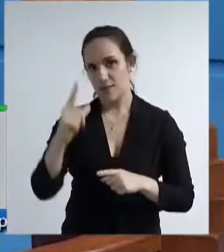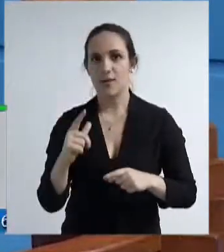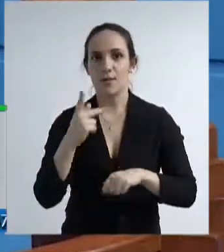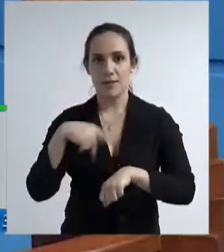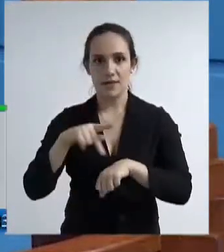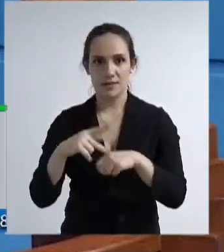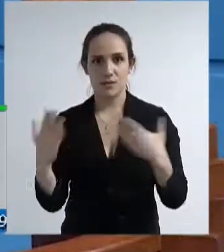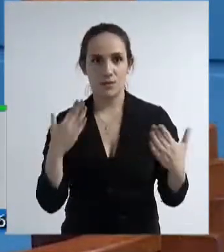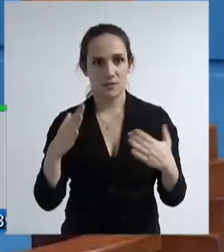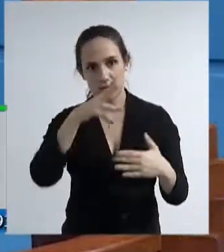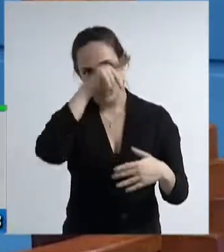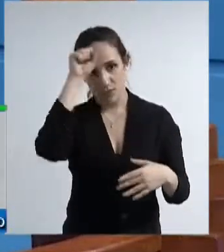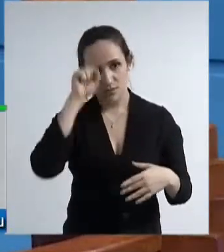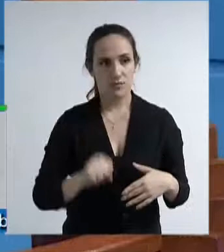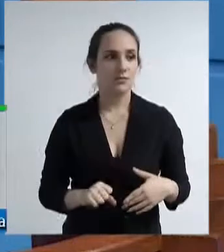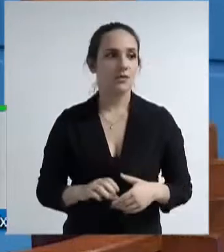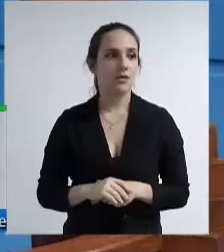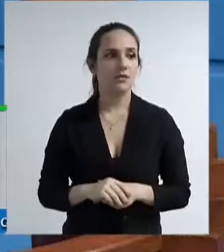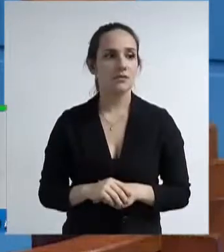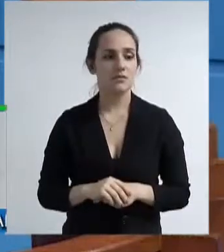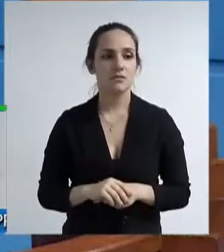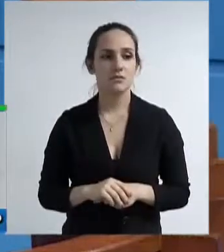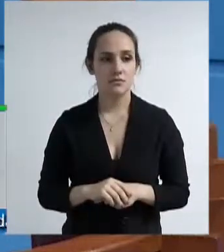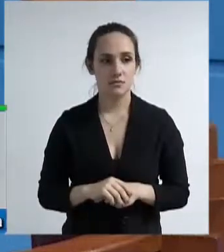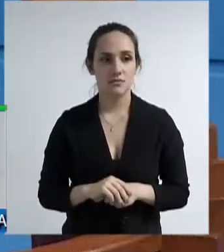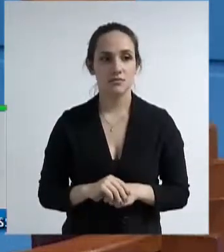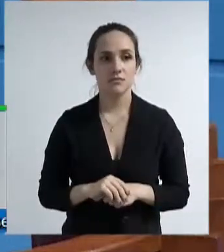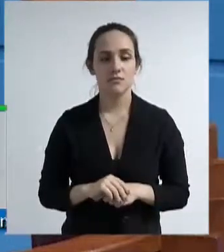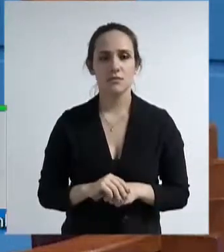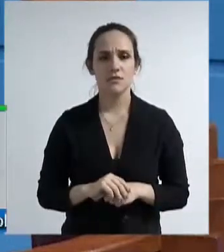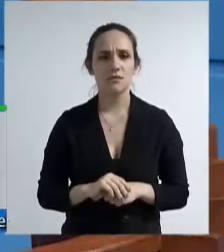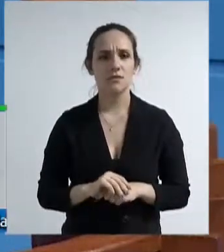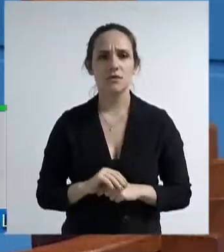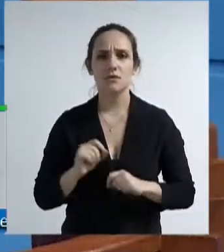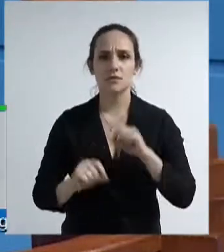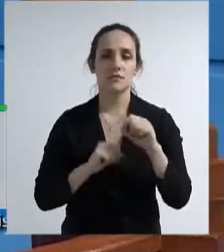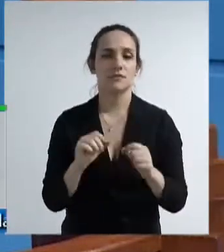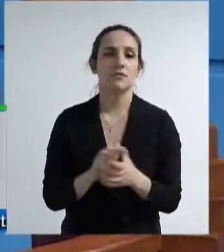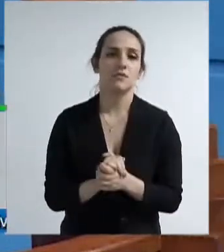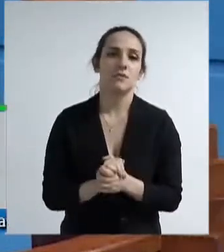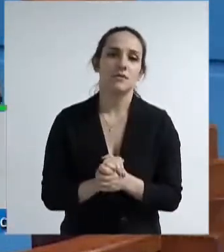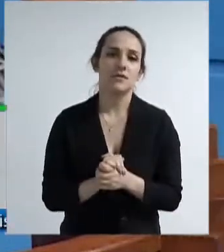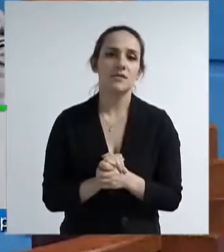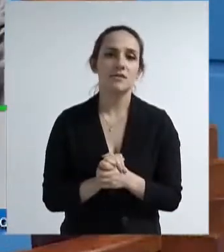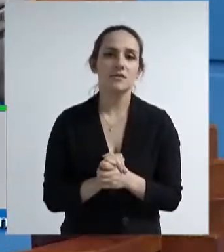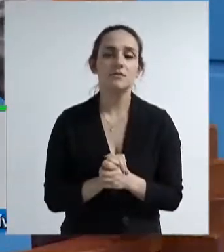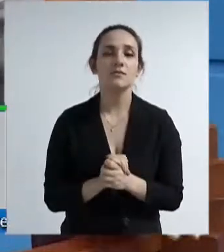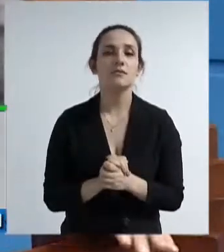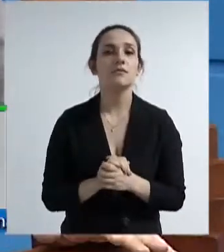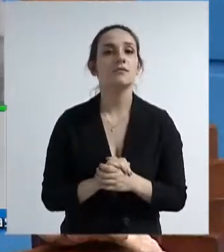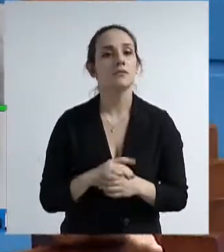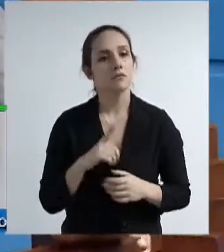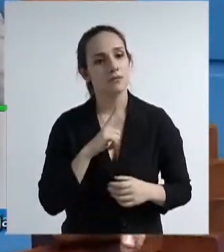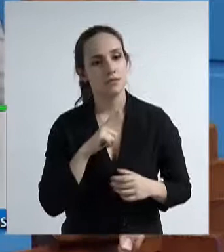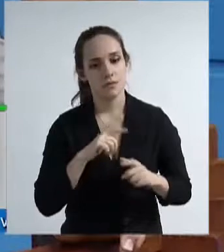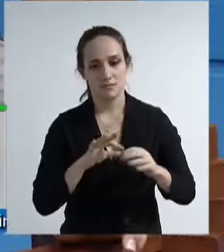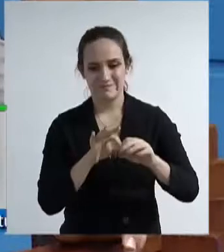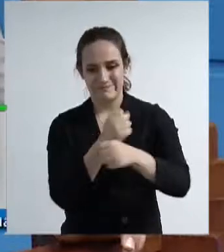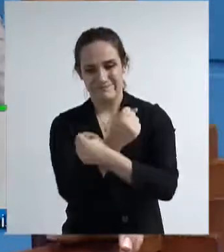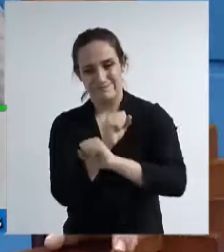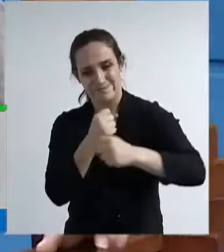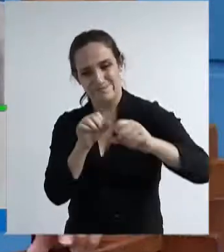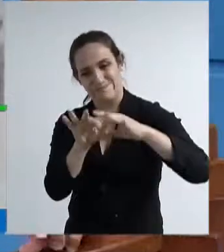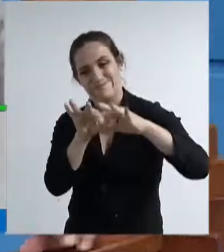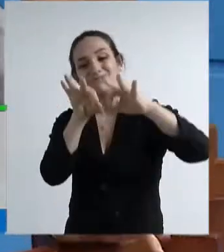vezes o tamanho do país de Portugal. Além dessa imponência territorial que nós temos, Mato Grosso do Sul